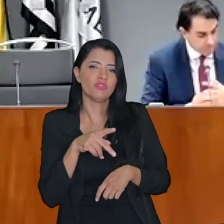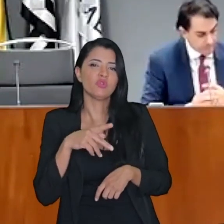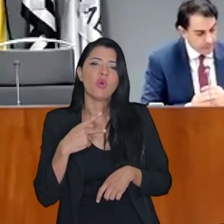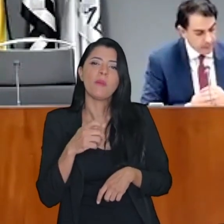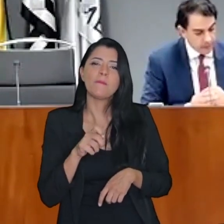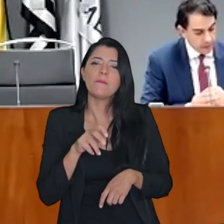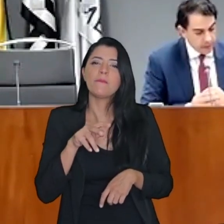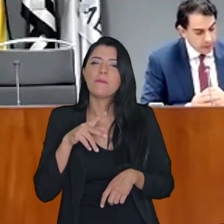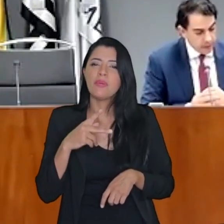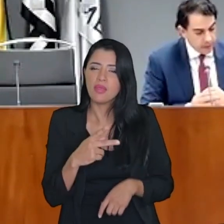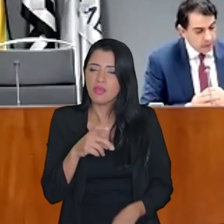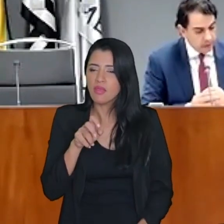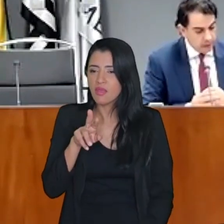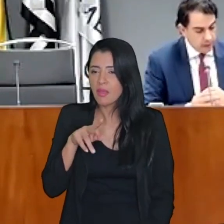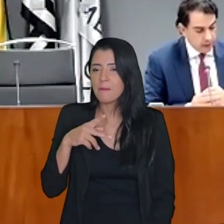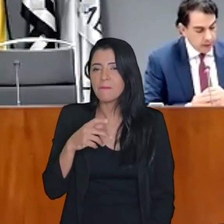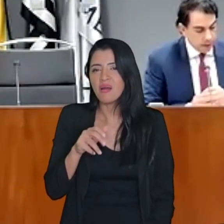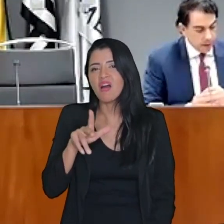isso.